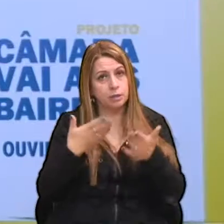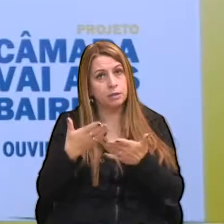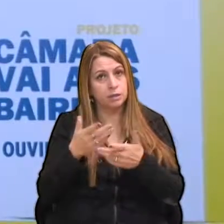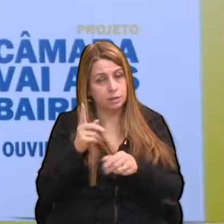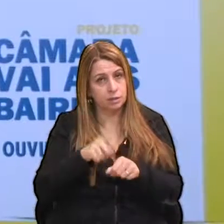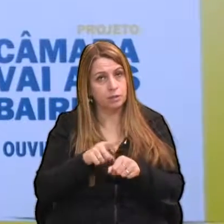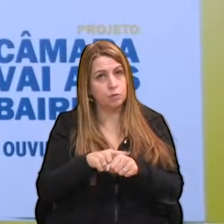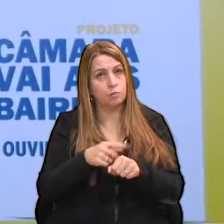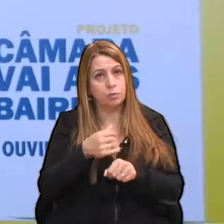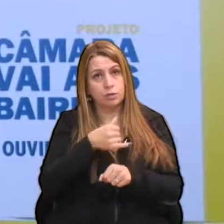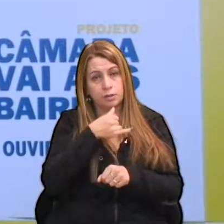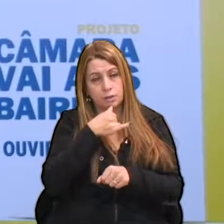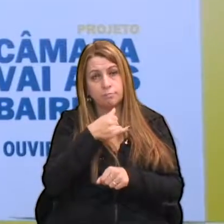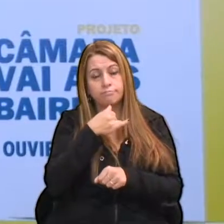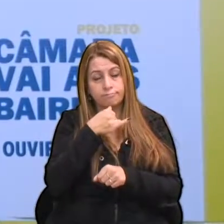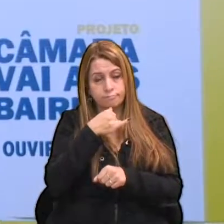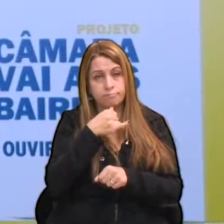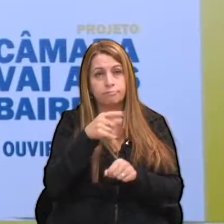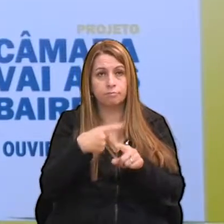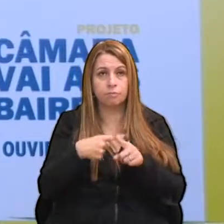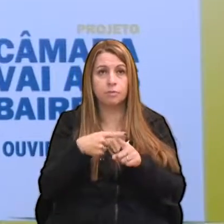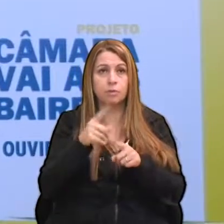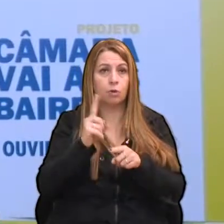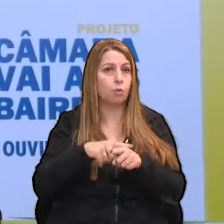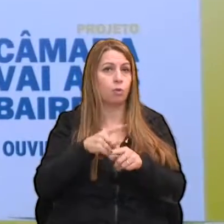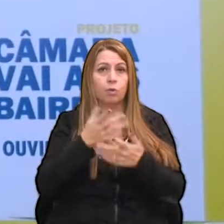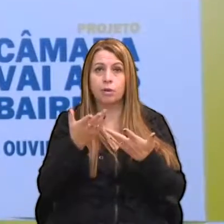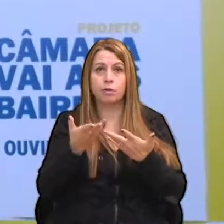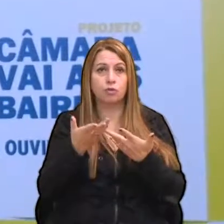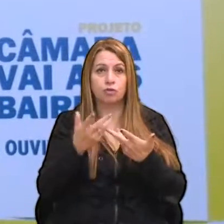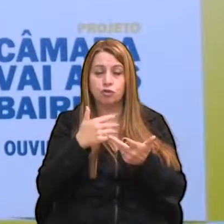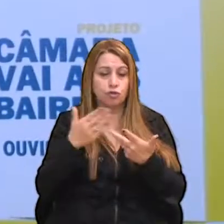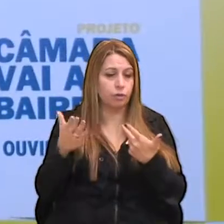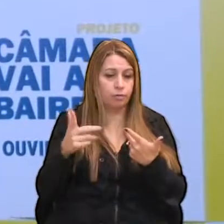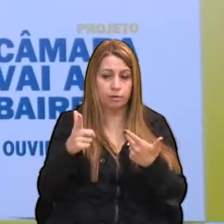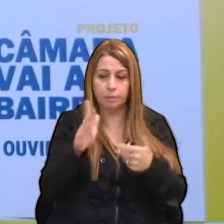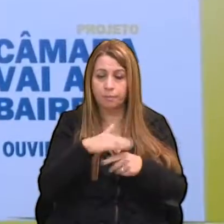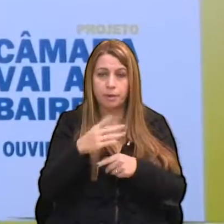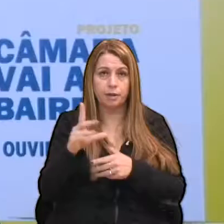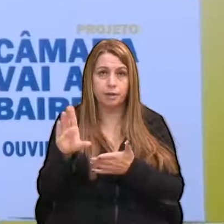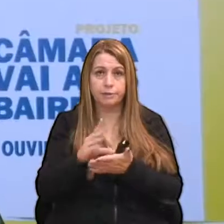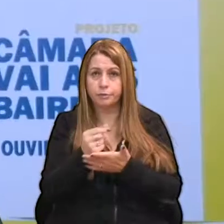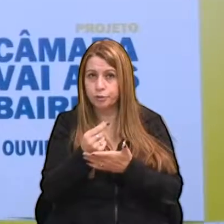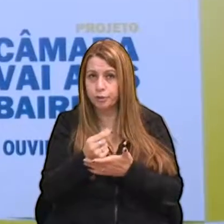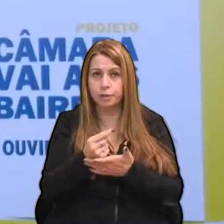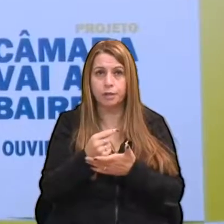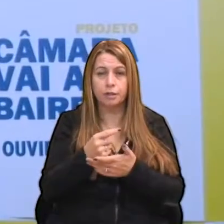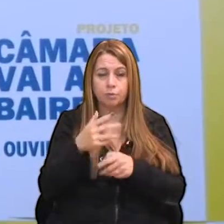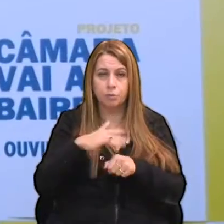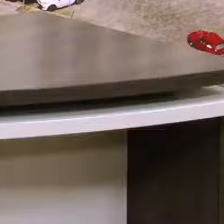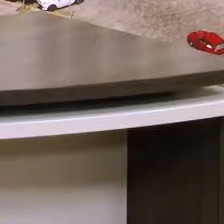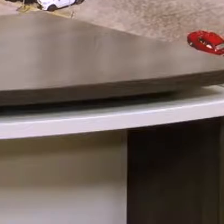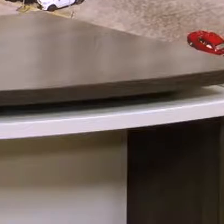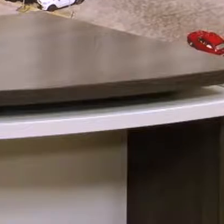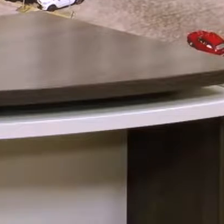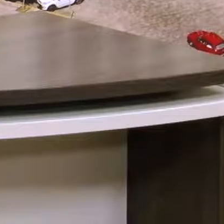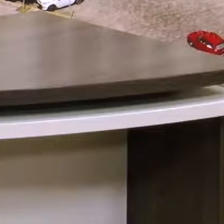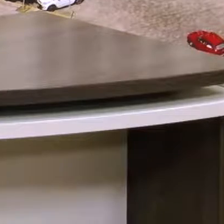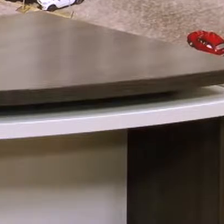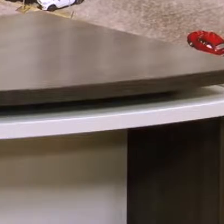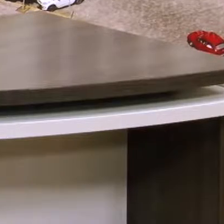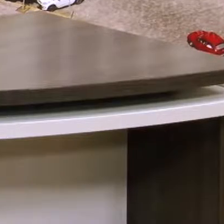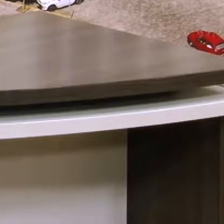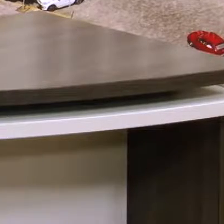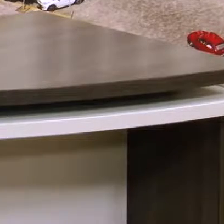hora de muita tristeza e nessa hora que ele já esgotou seus recursos por causa de uma doença e ele precisa do auxílio do município. Comissão de